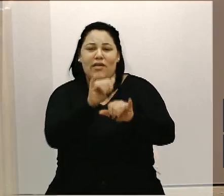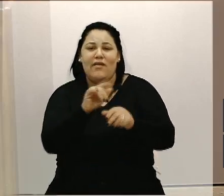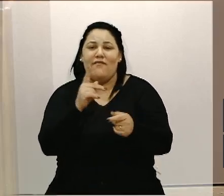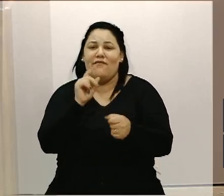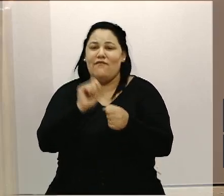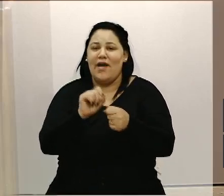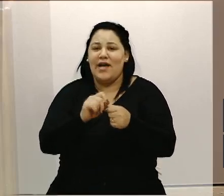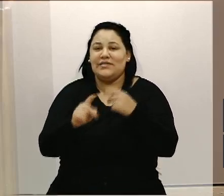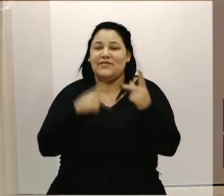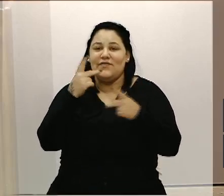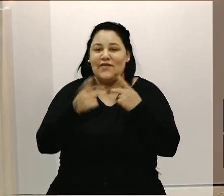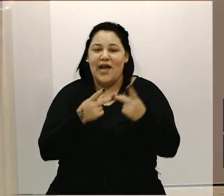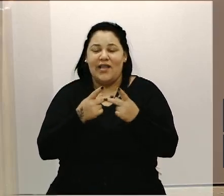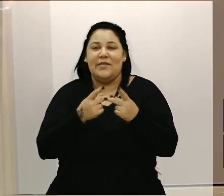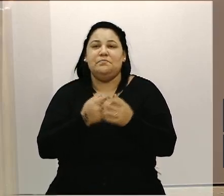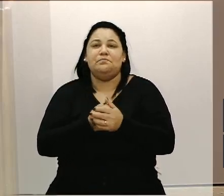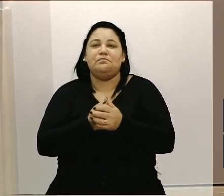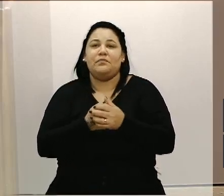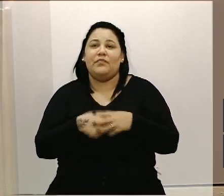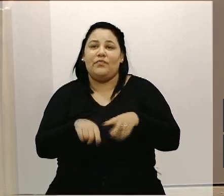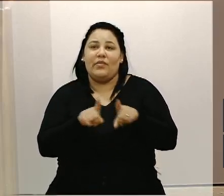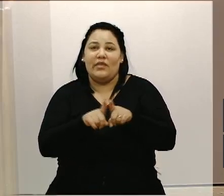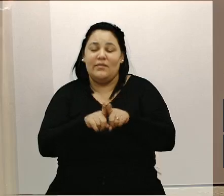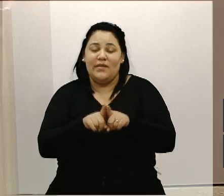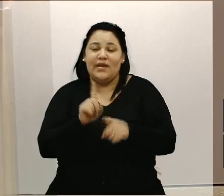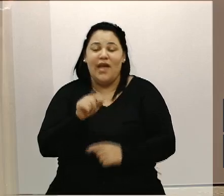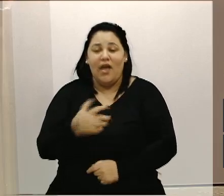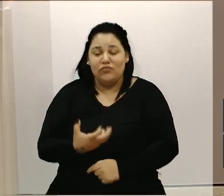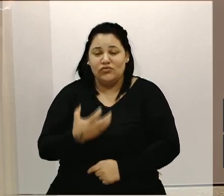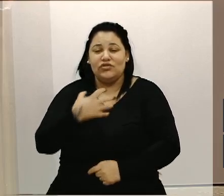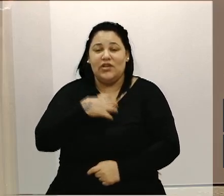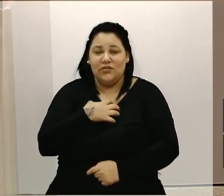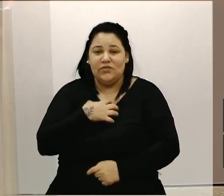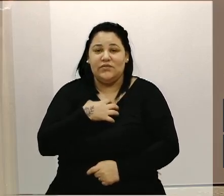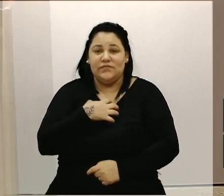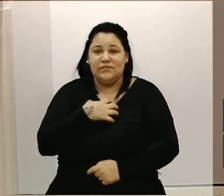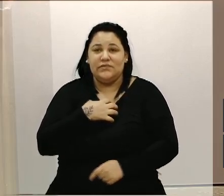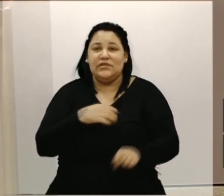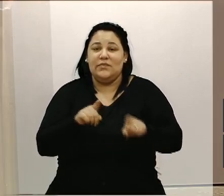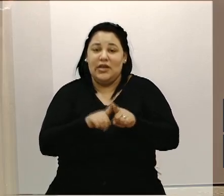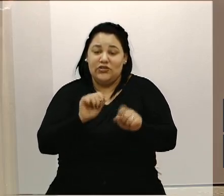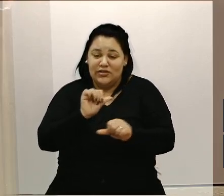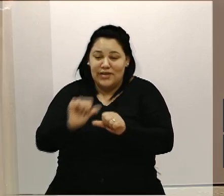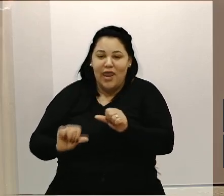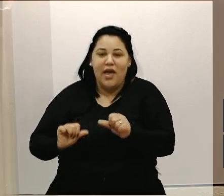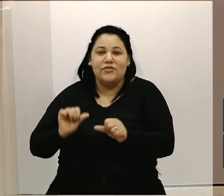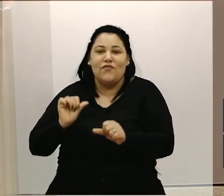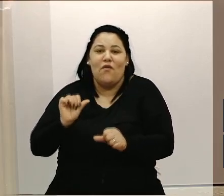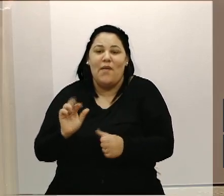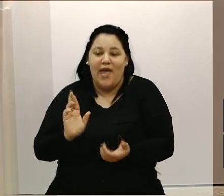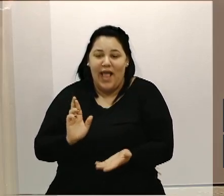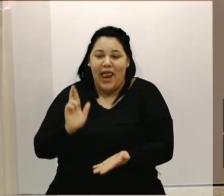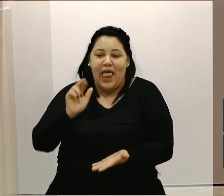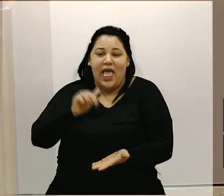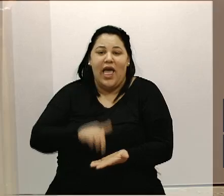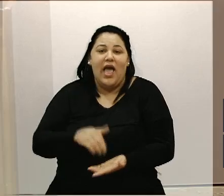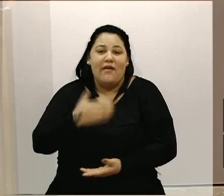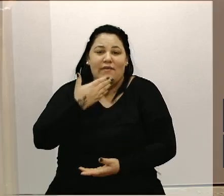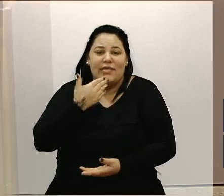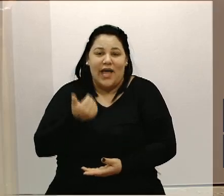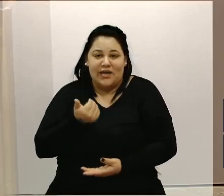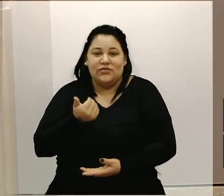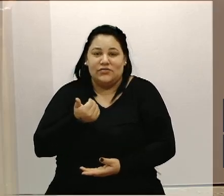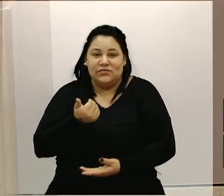sentido da motivação, e essa forma de tornar real esse benefício para a pessoa